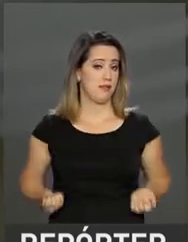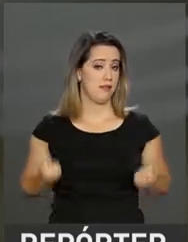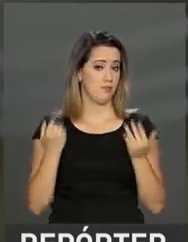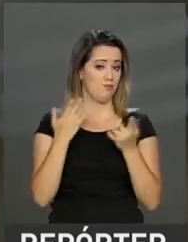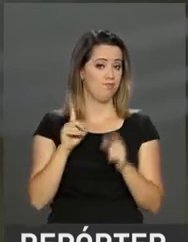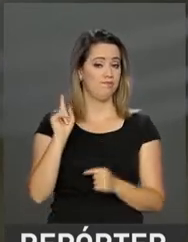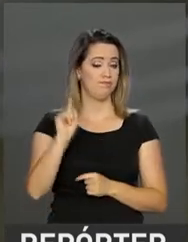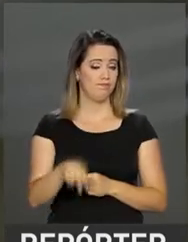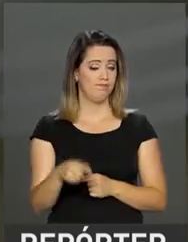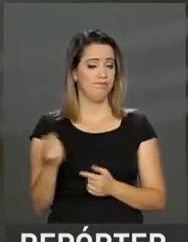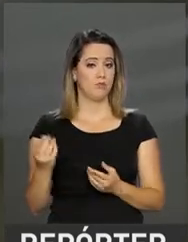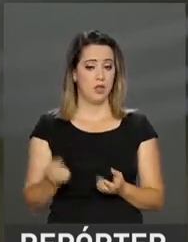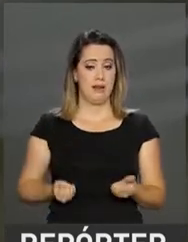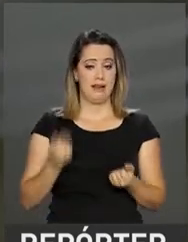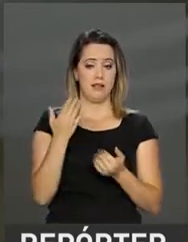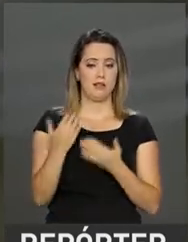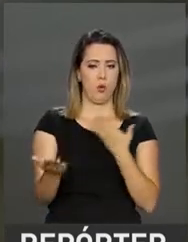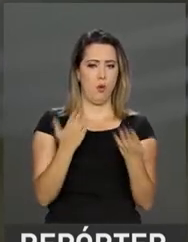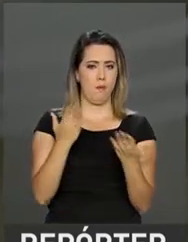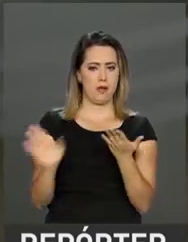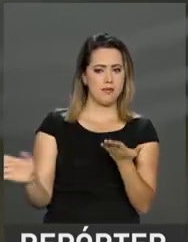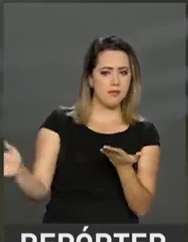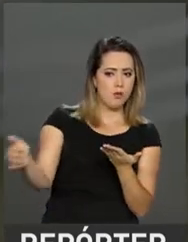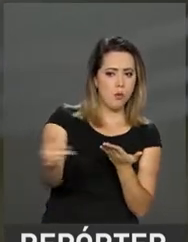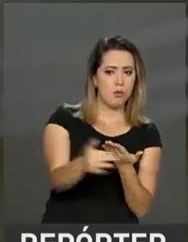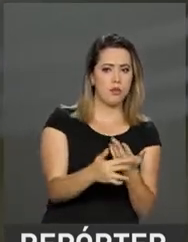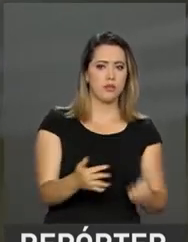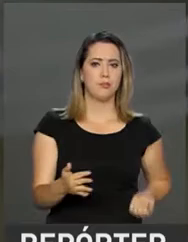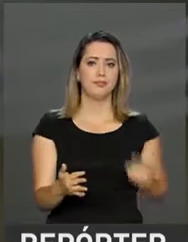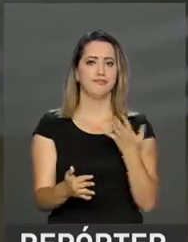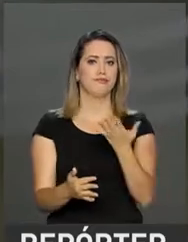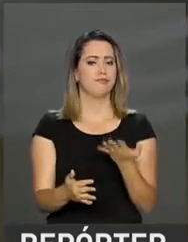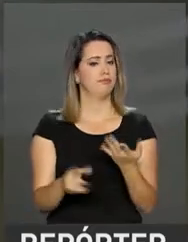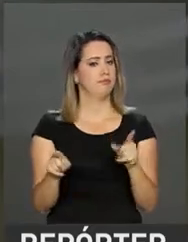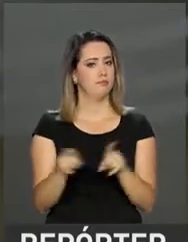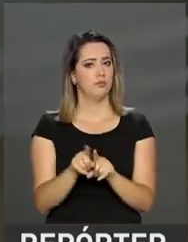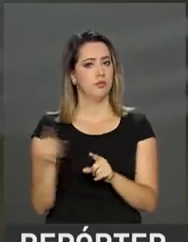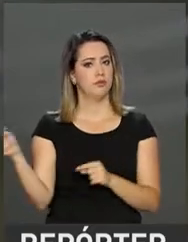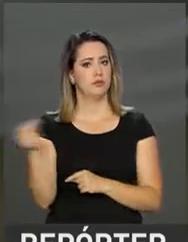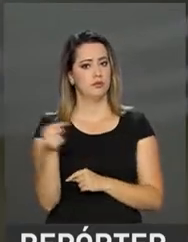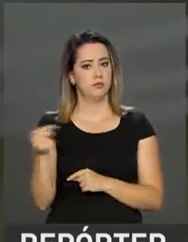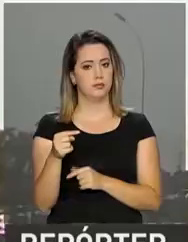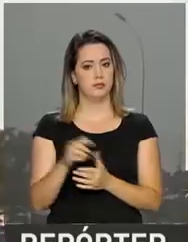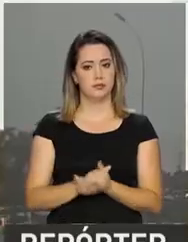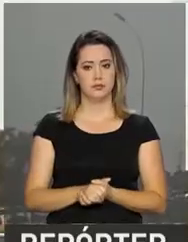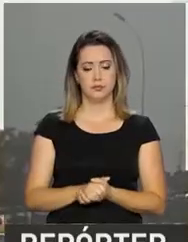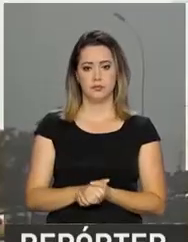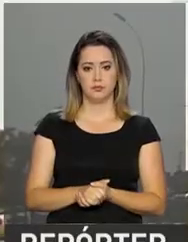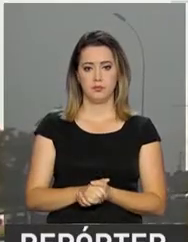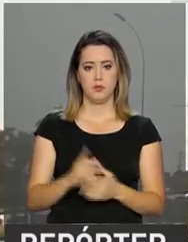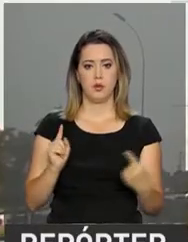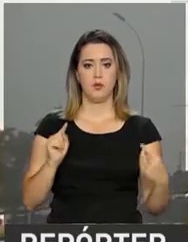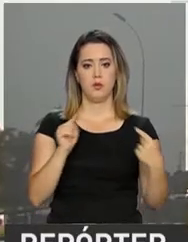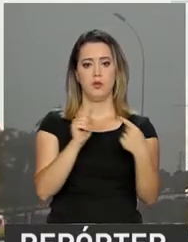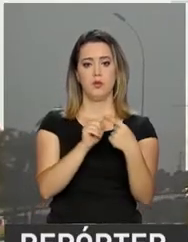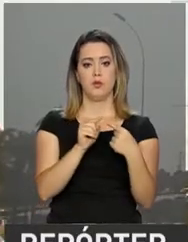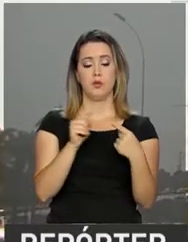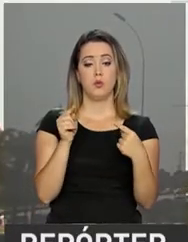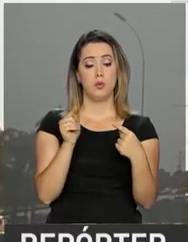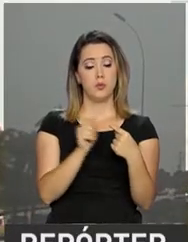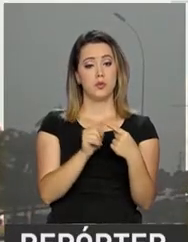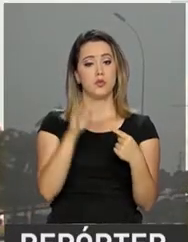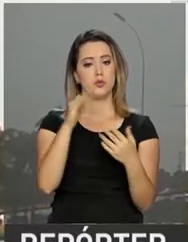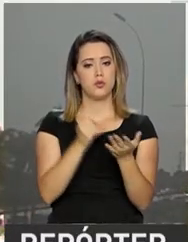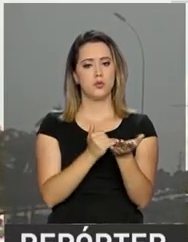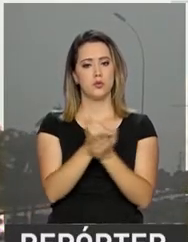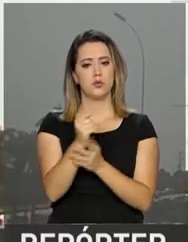ou seja se o governo gastar mais do que arrecada vem o déficit a meta inicial para 2017